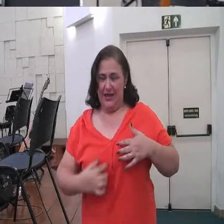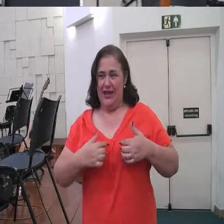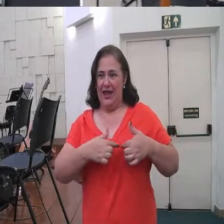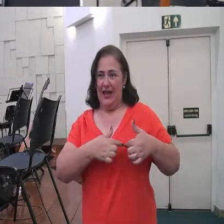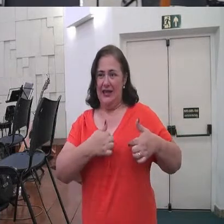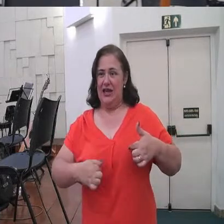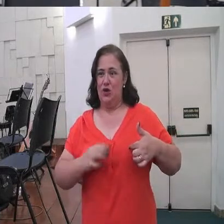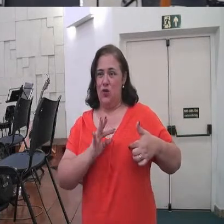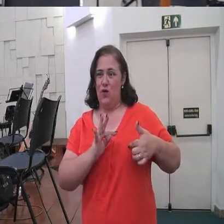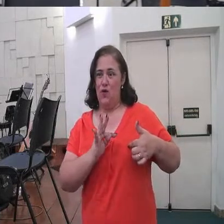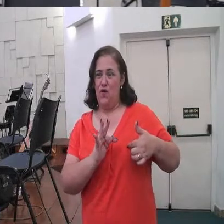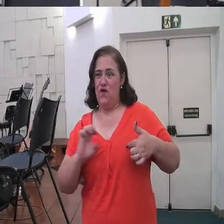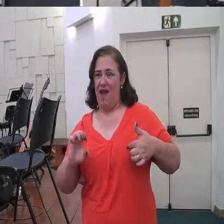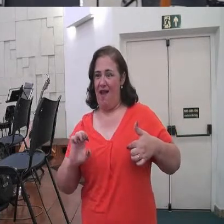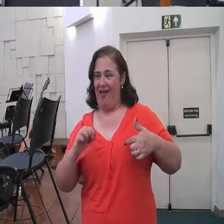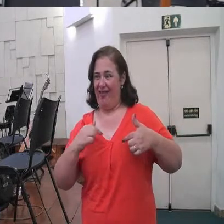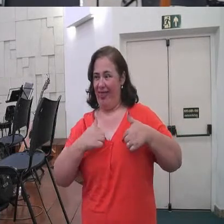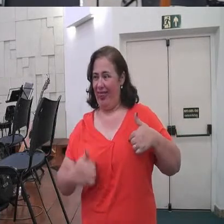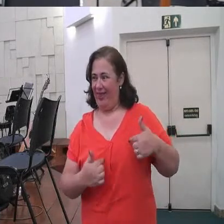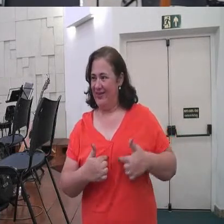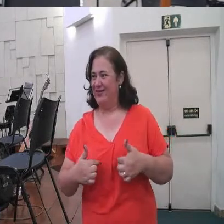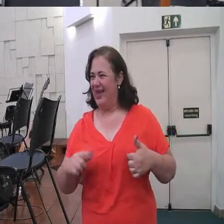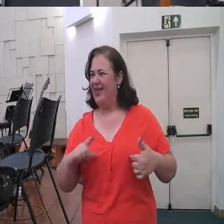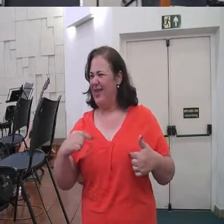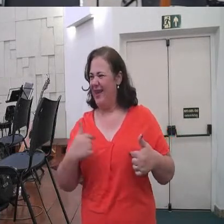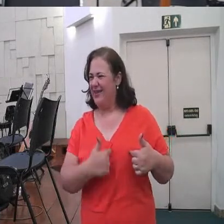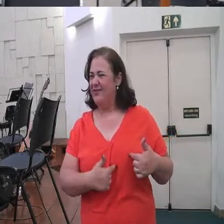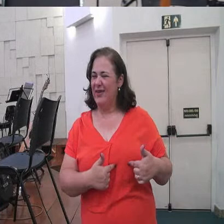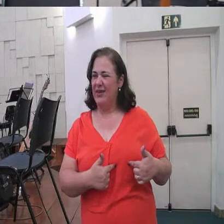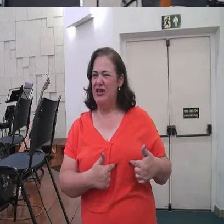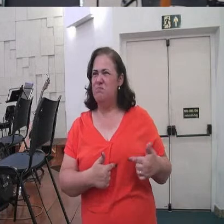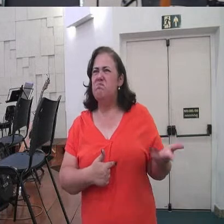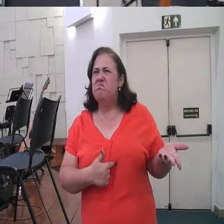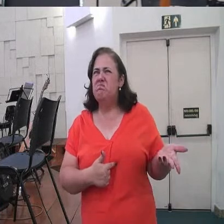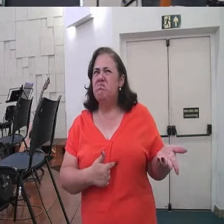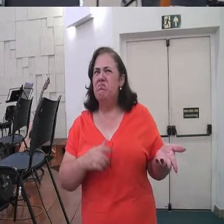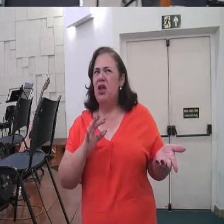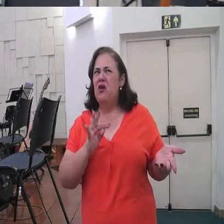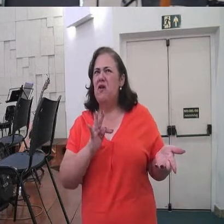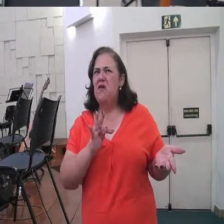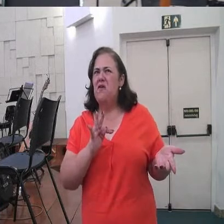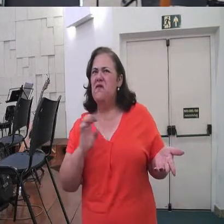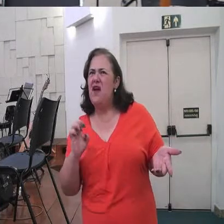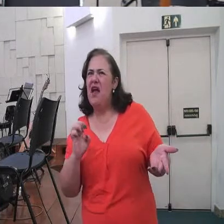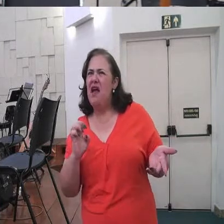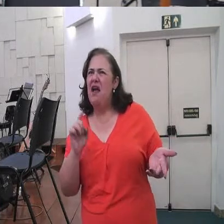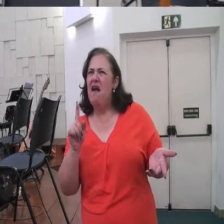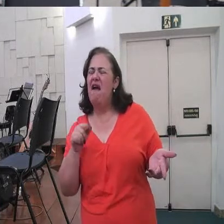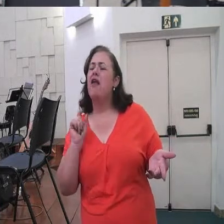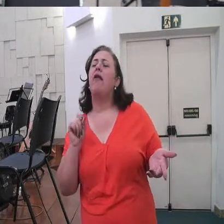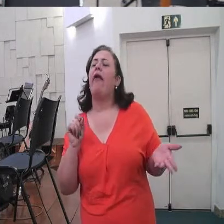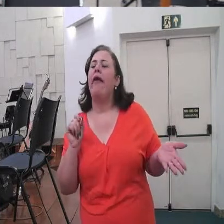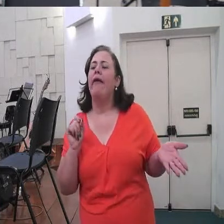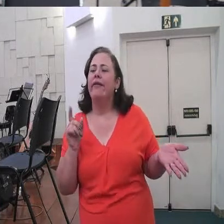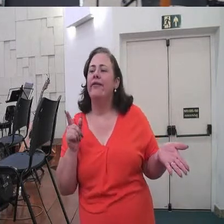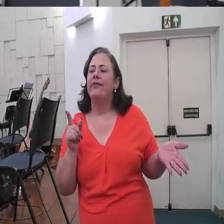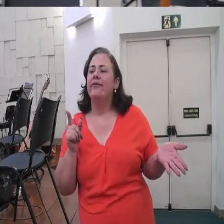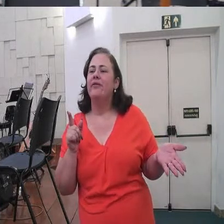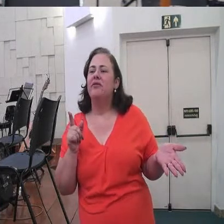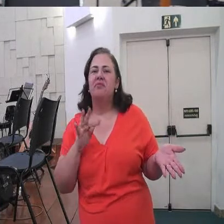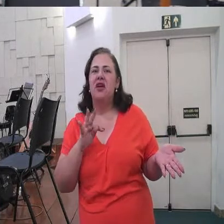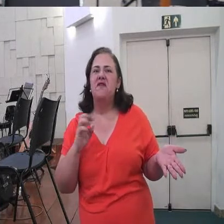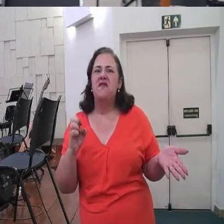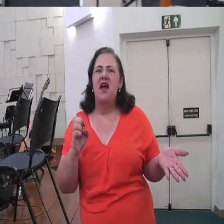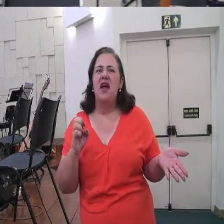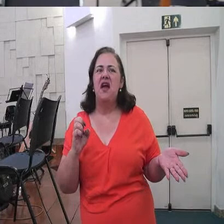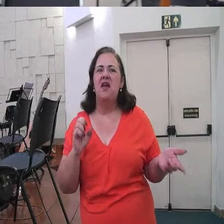quem? Fé em quê? Geralmente nós observamos que essa fé está dentro de um escudo. Então eu sei que aquela